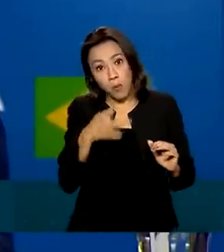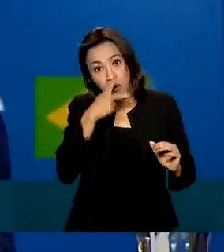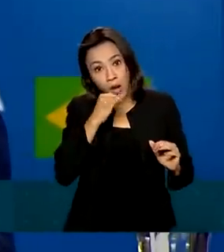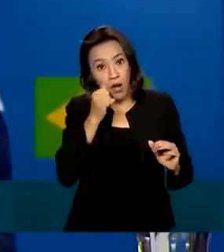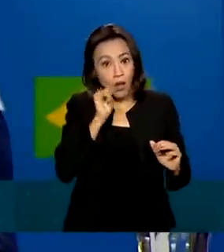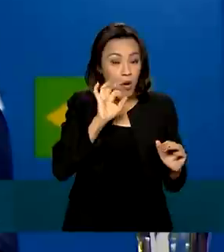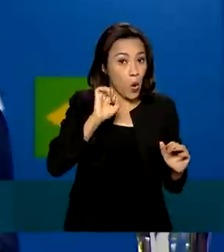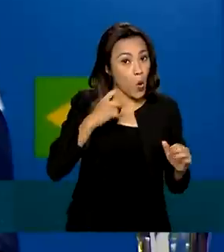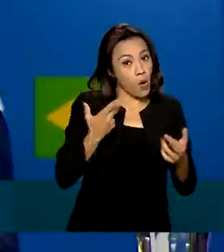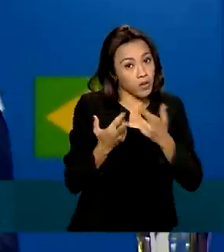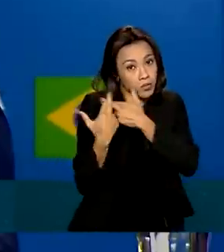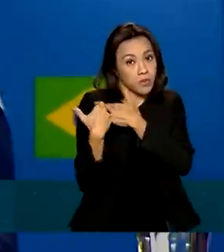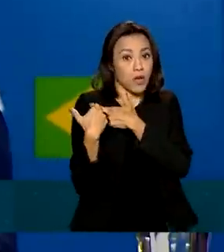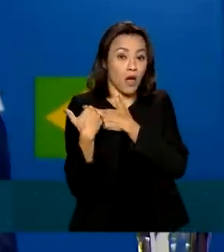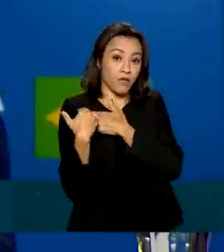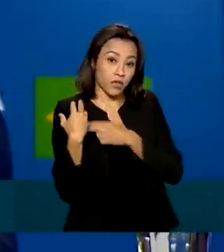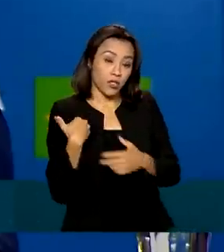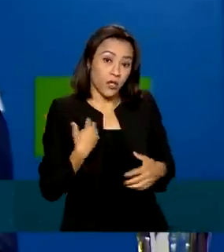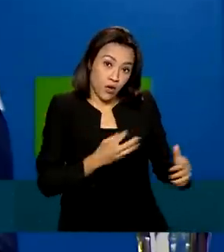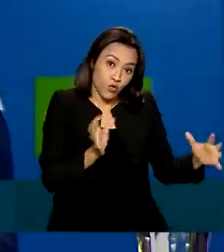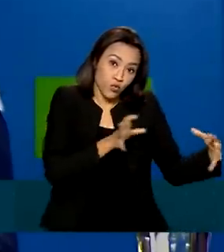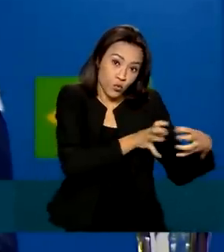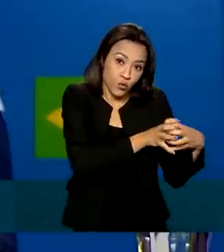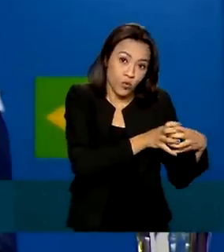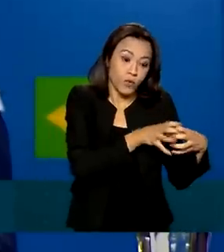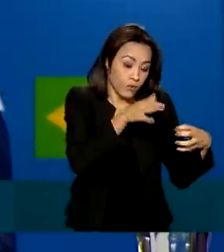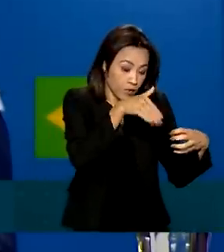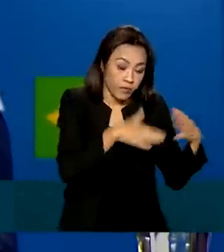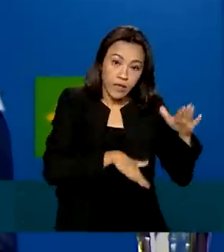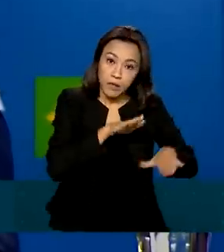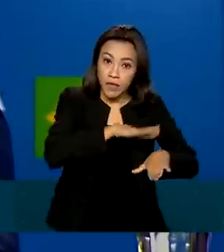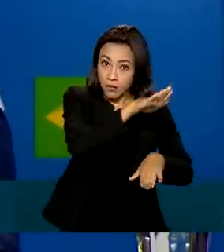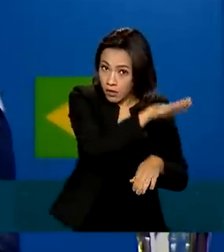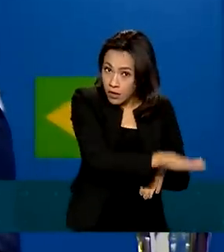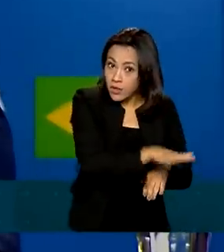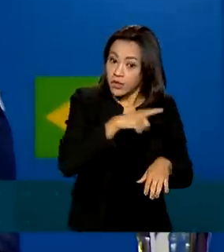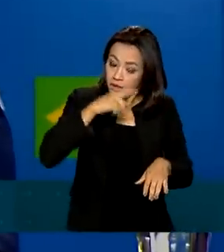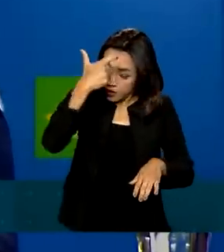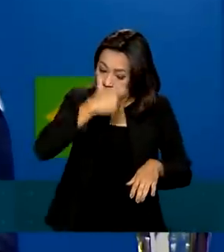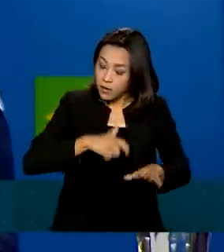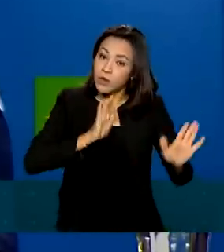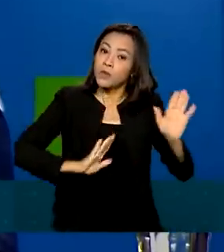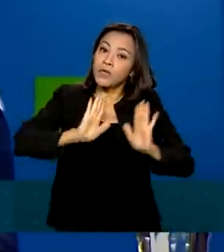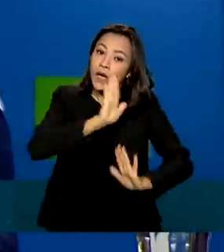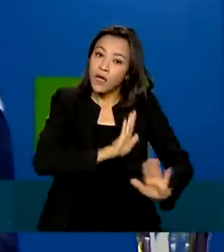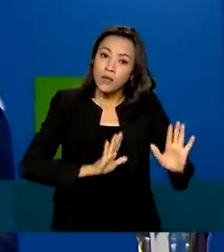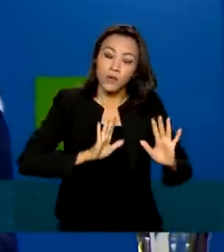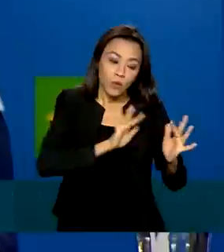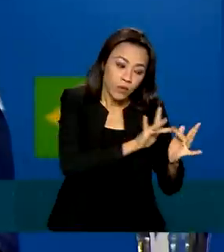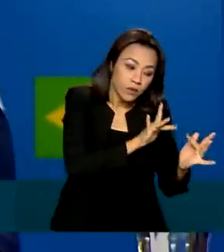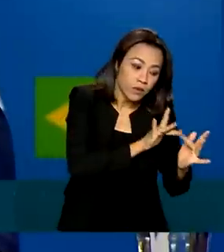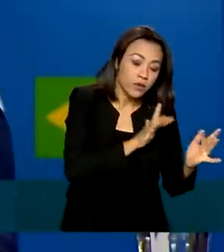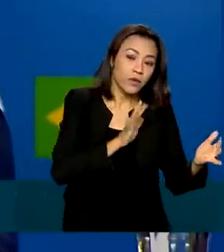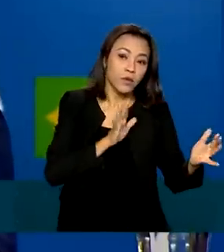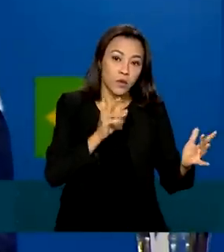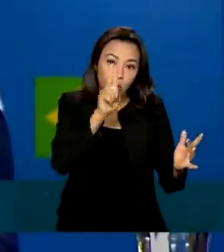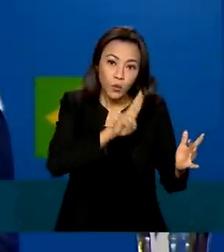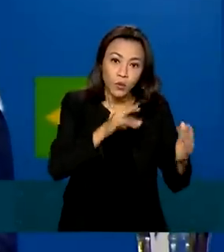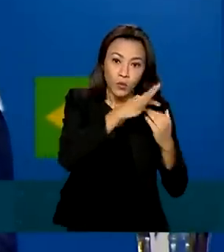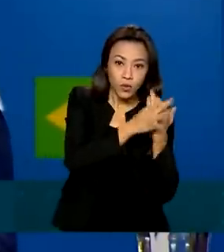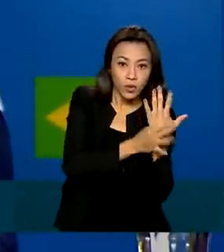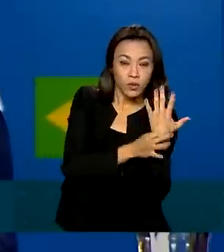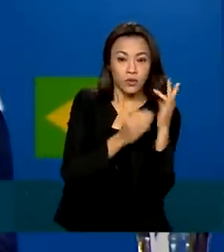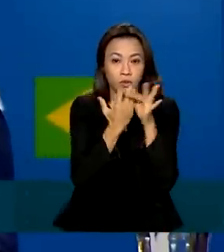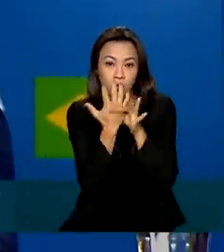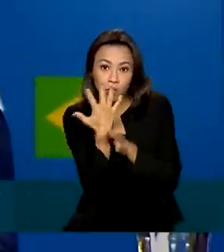daqueles que conviveram com a criança depender da idade das Crianças com o uso de luvas